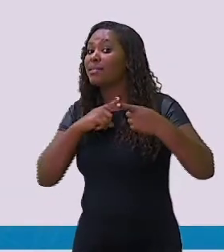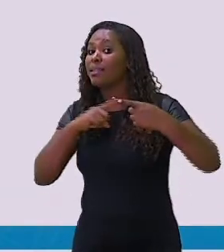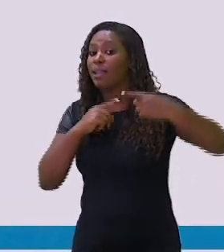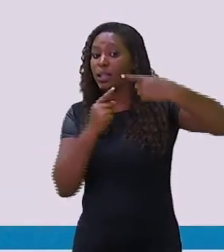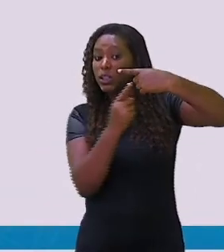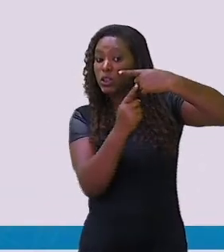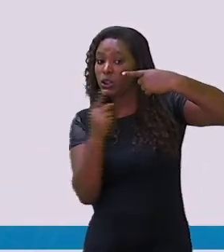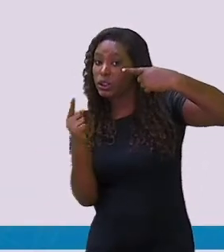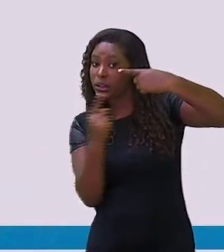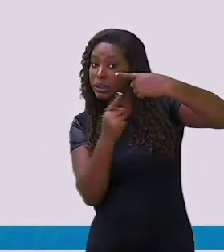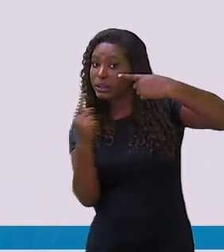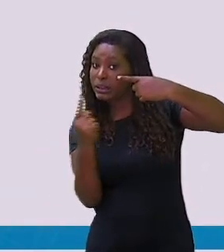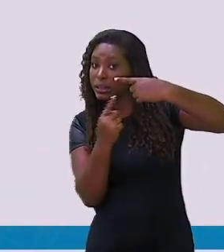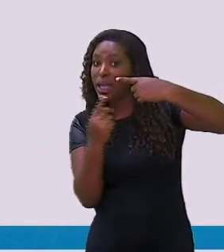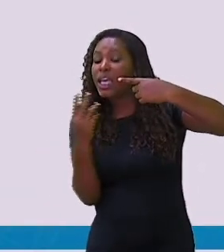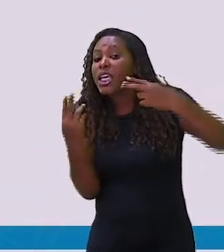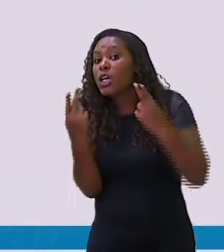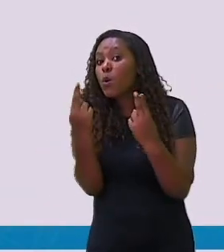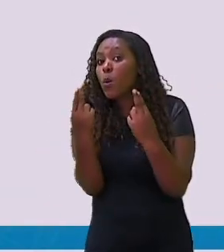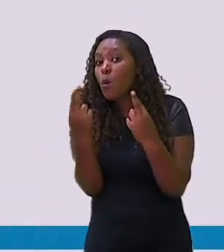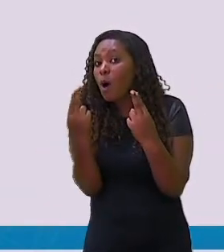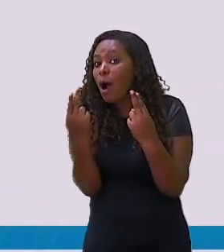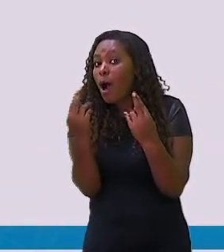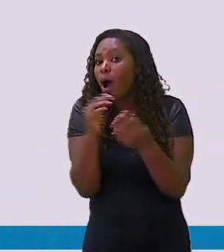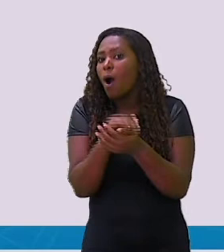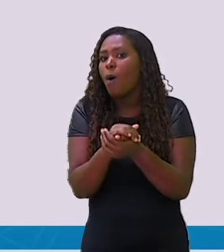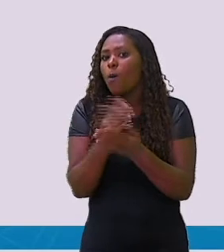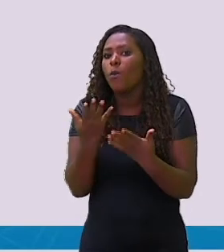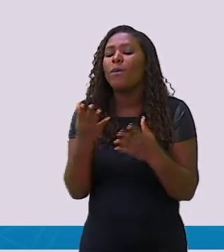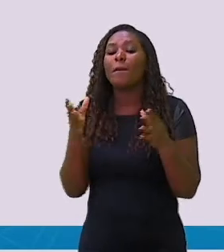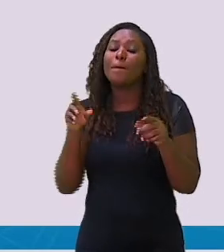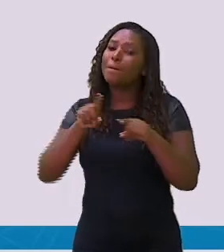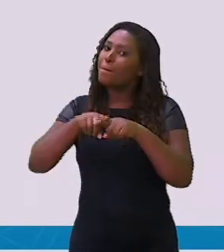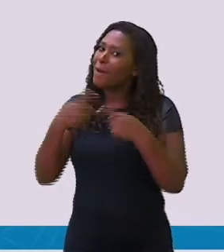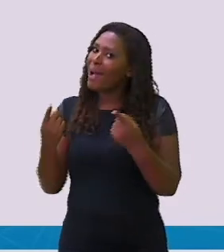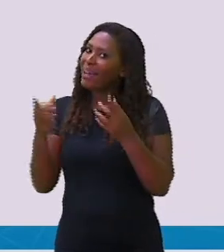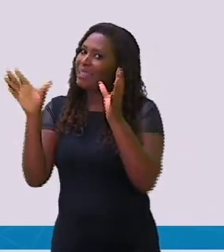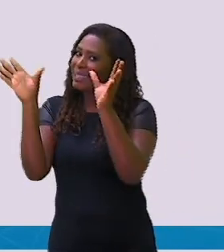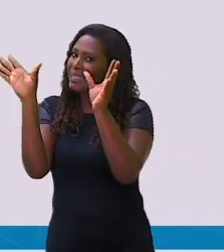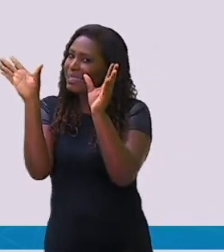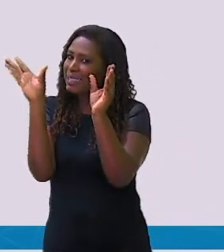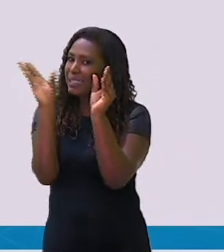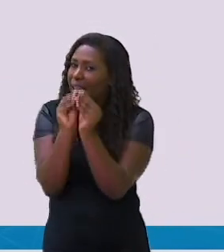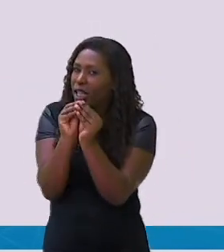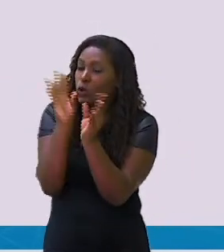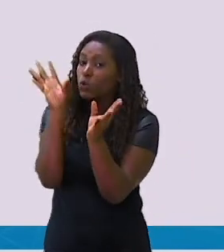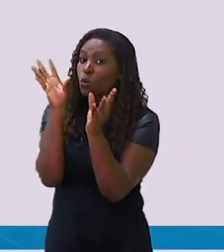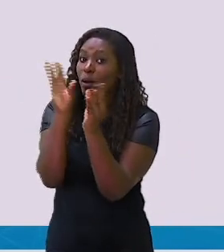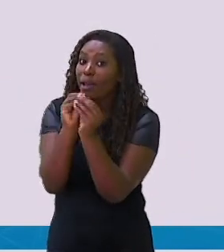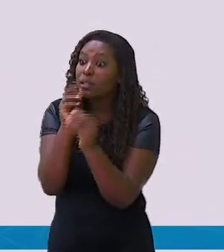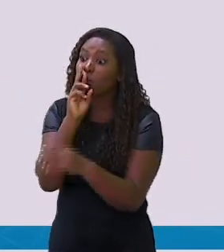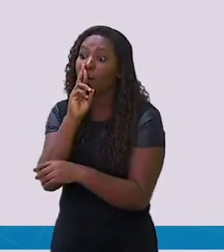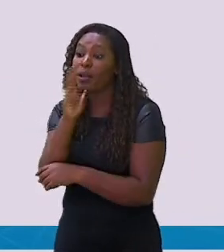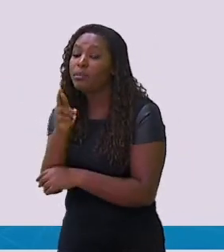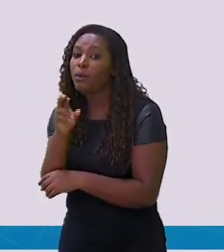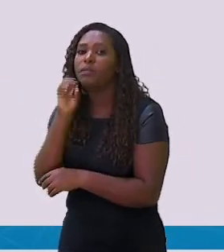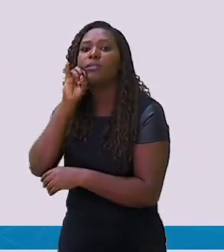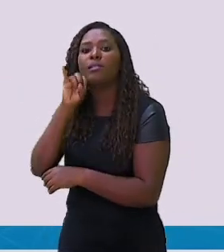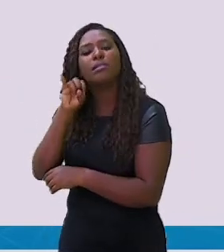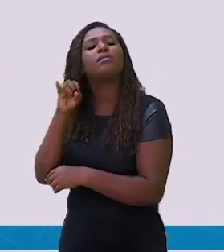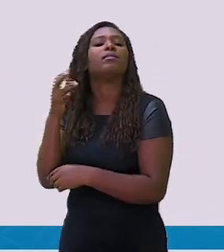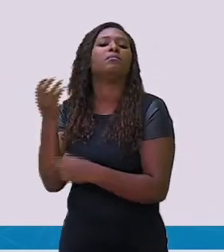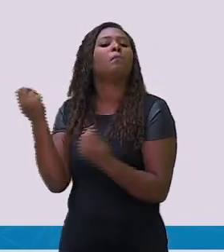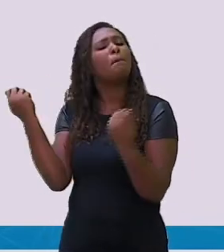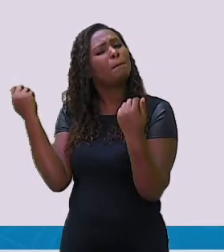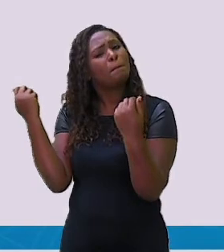simplifique o resultado isso aqui é importante só se for possível então